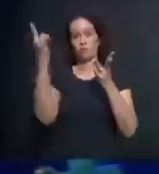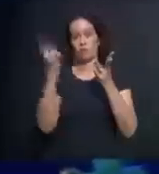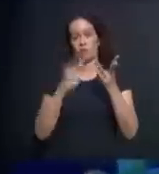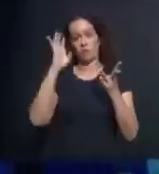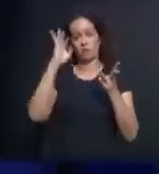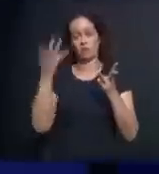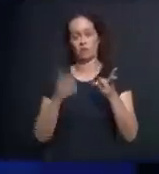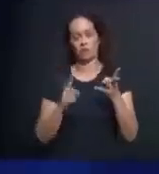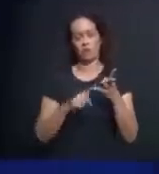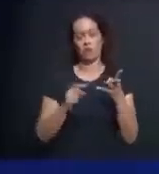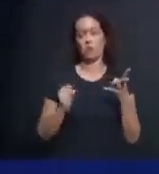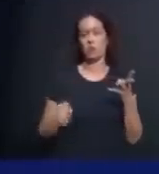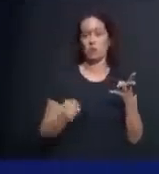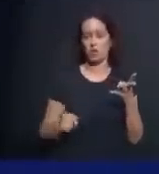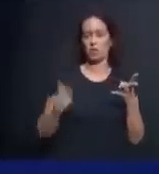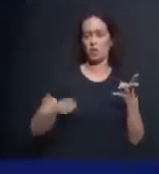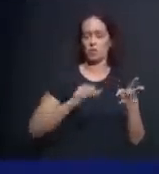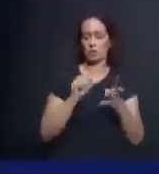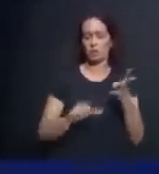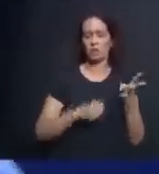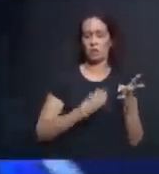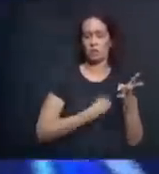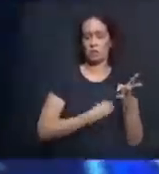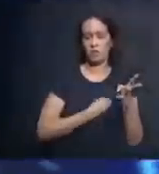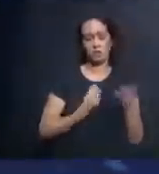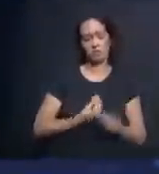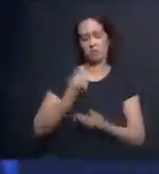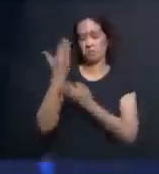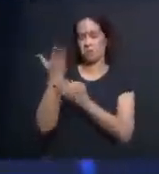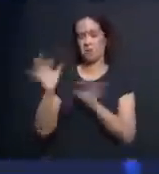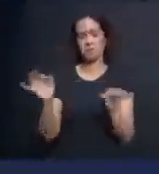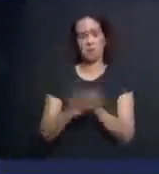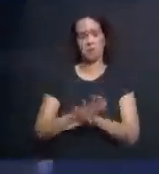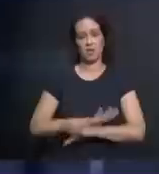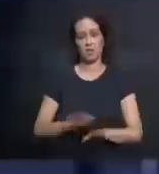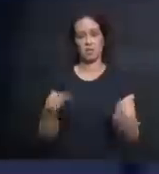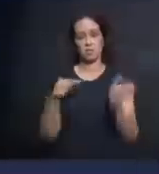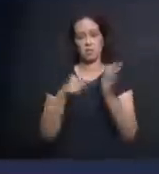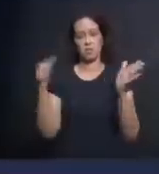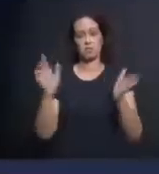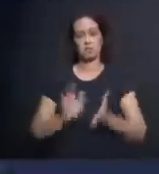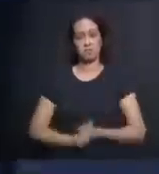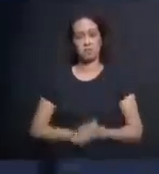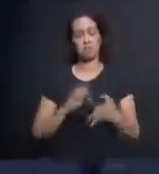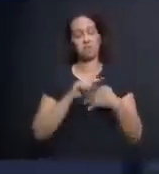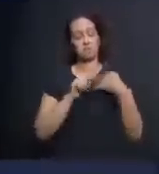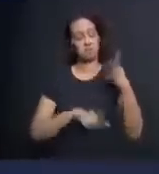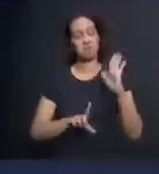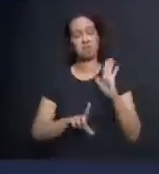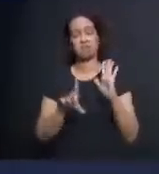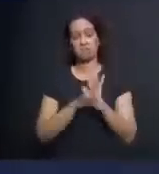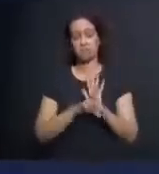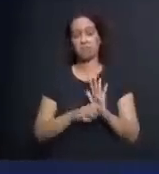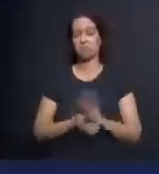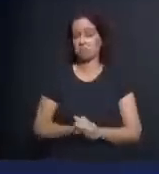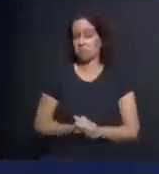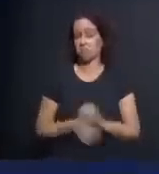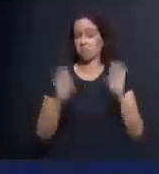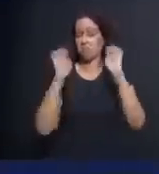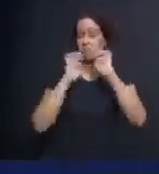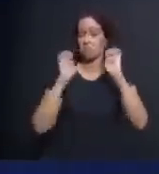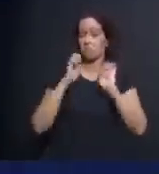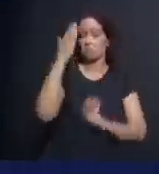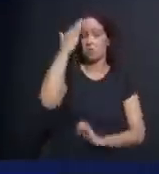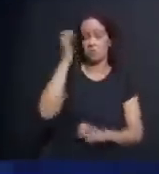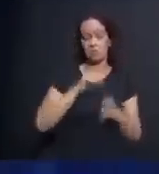O poder de Jesus pode transformar a sua história. Entrega a sua vida para ele. Acabou. Quatro leis espirituais. Evangelista anda com isso 24